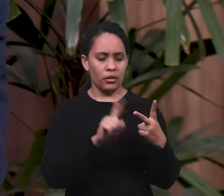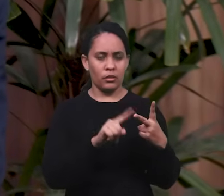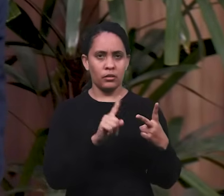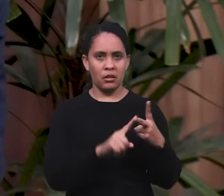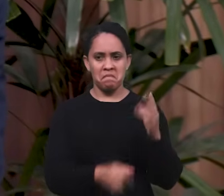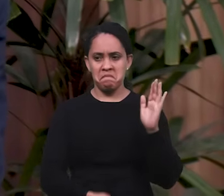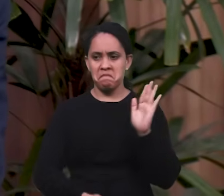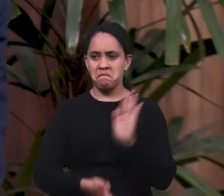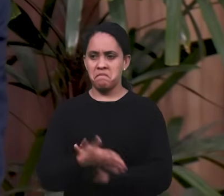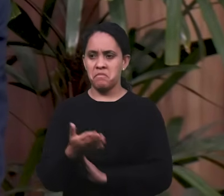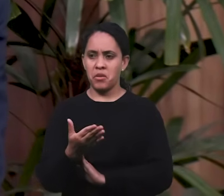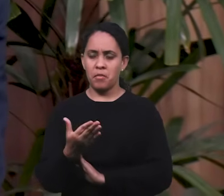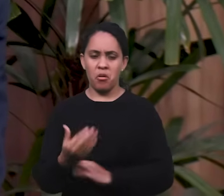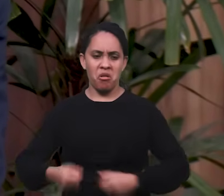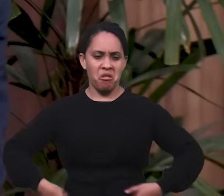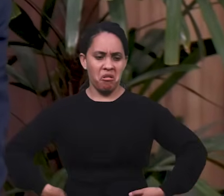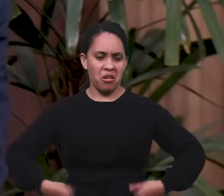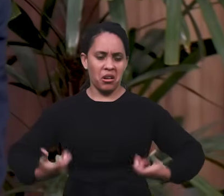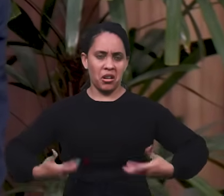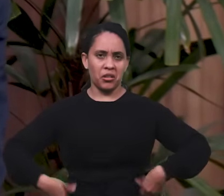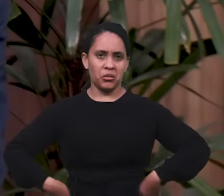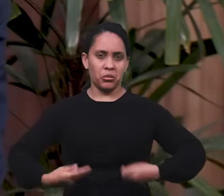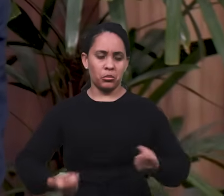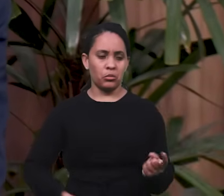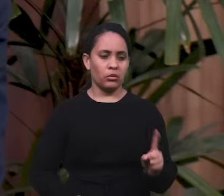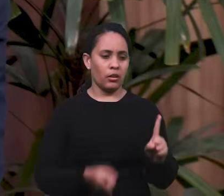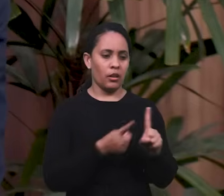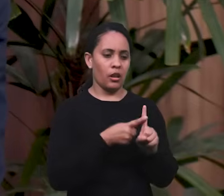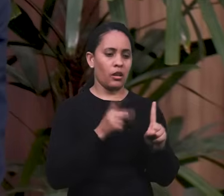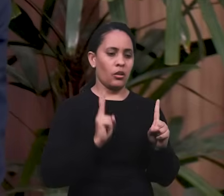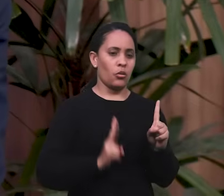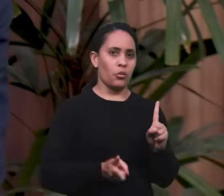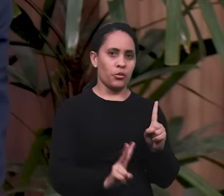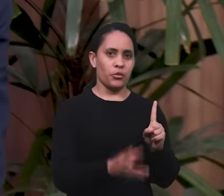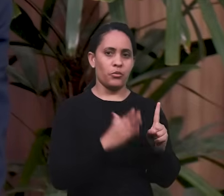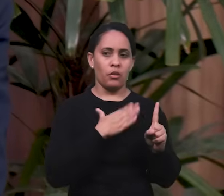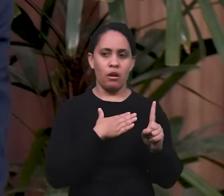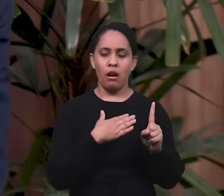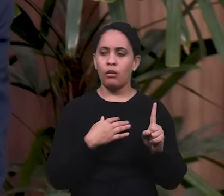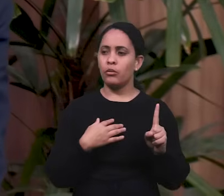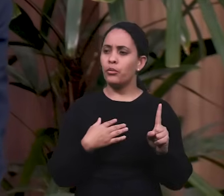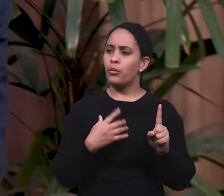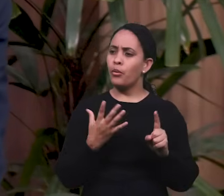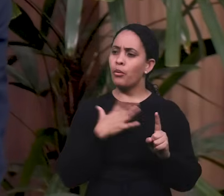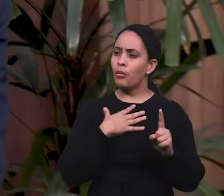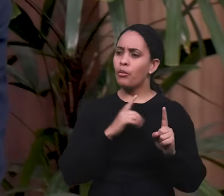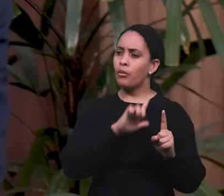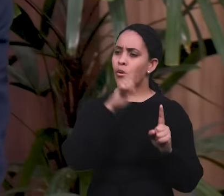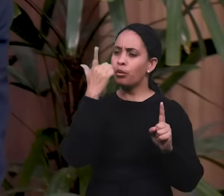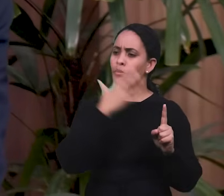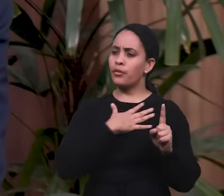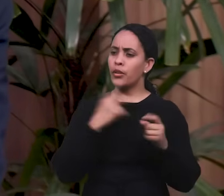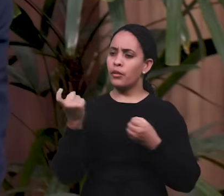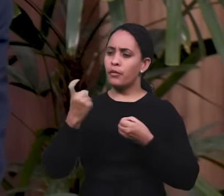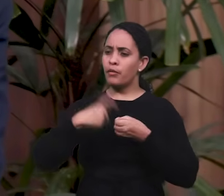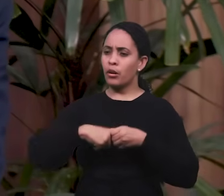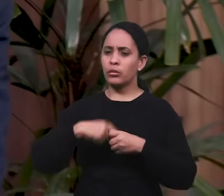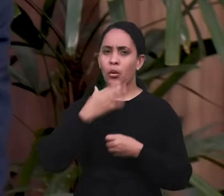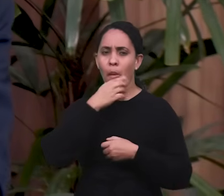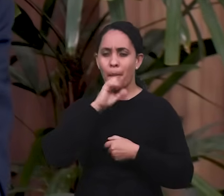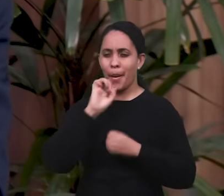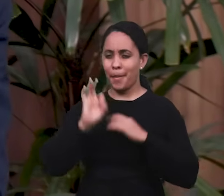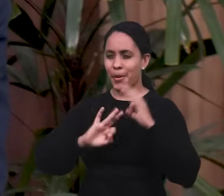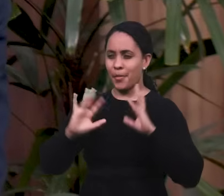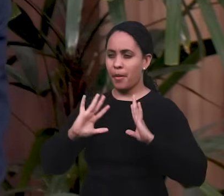filho ingrato, o outro foi embora, abandonou, ele ficou. Quando o filho volta, o pai faz